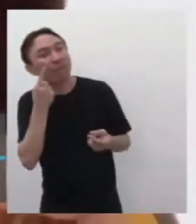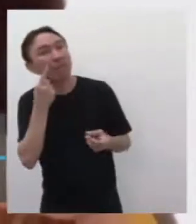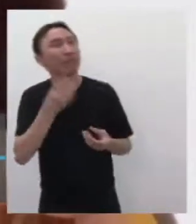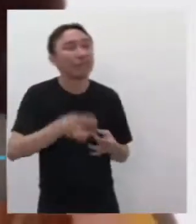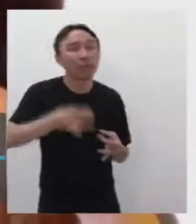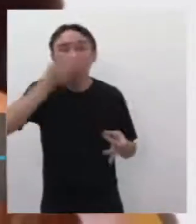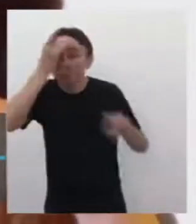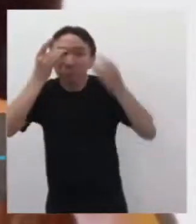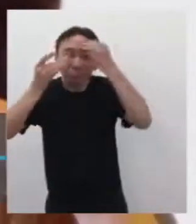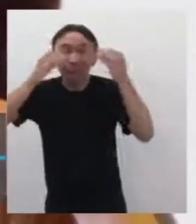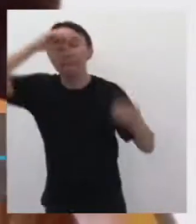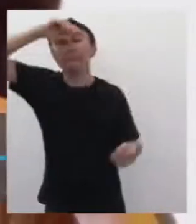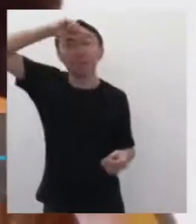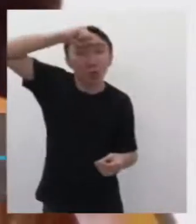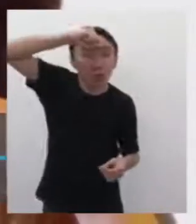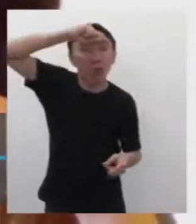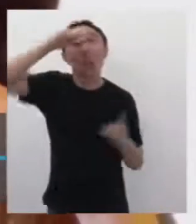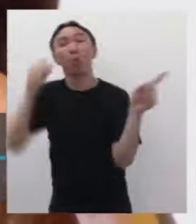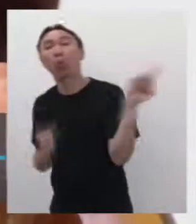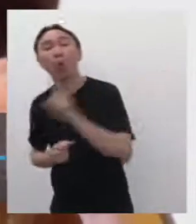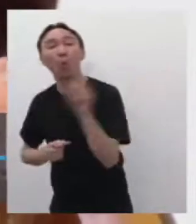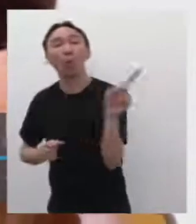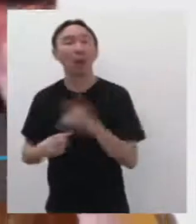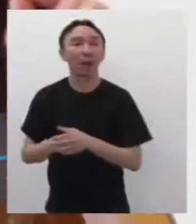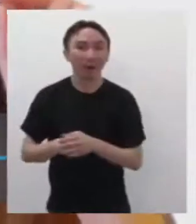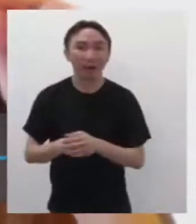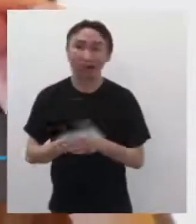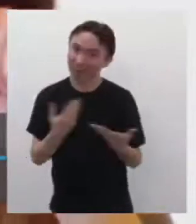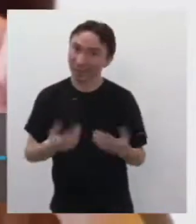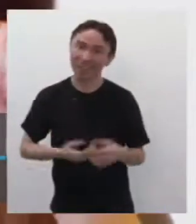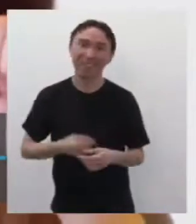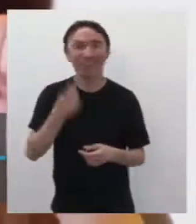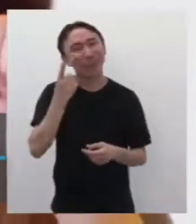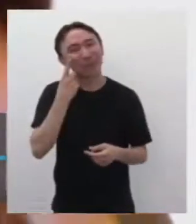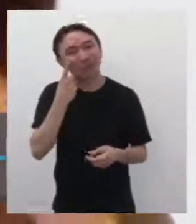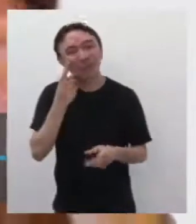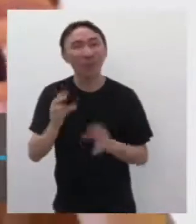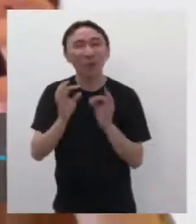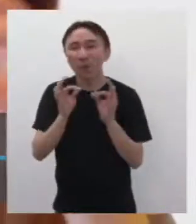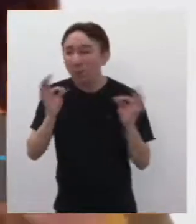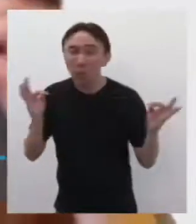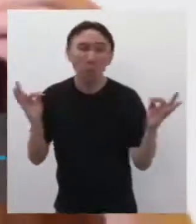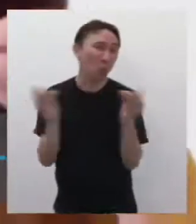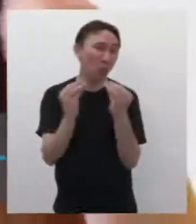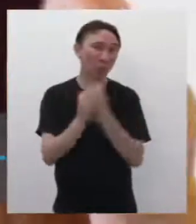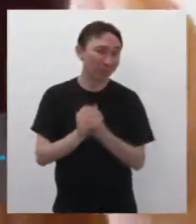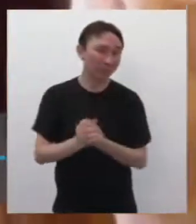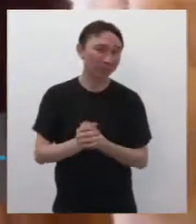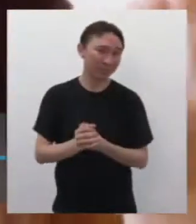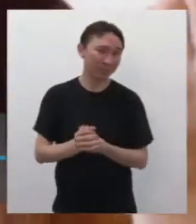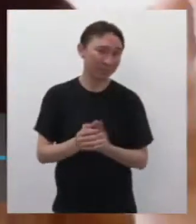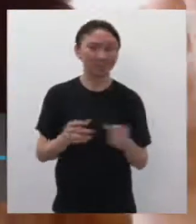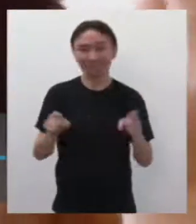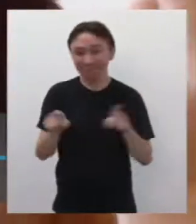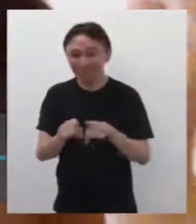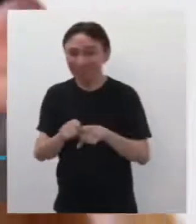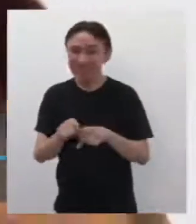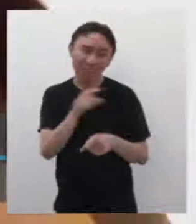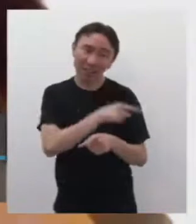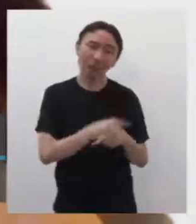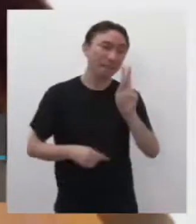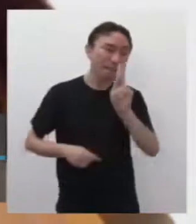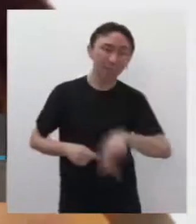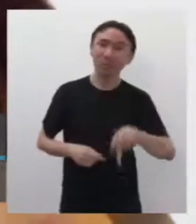da turma sobre aquele conteúdo, né? É flexível até para os tipos de professores